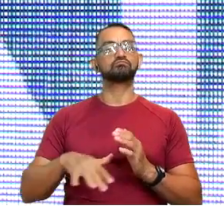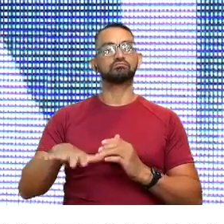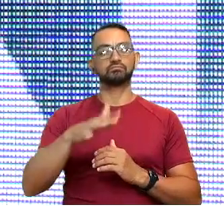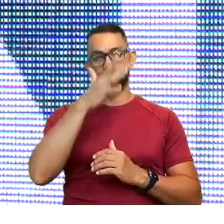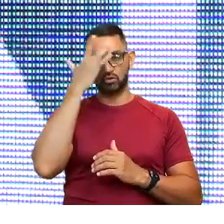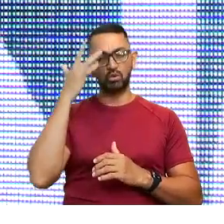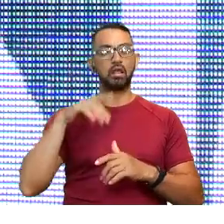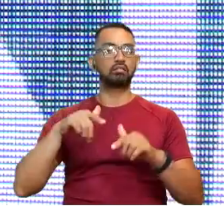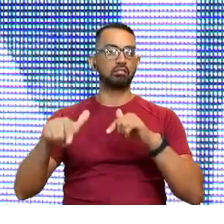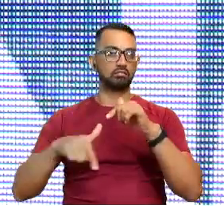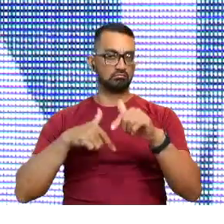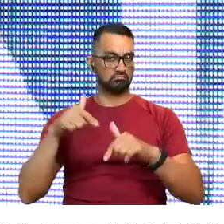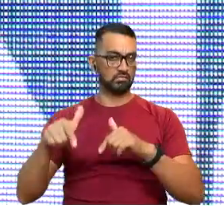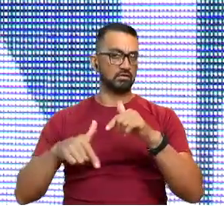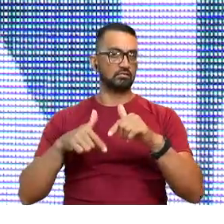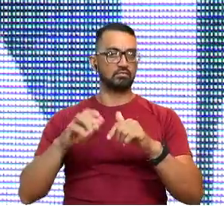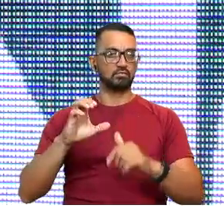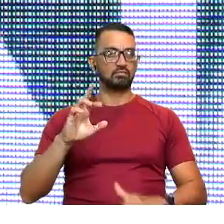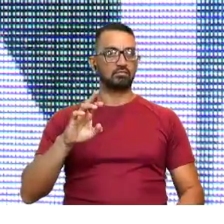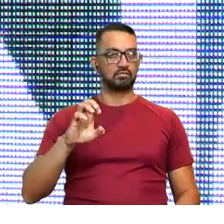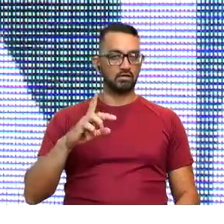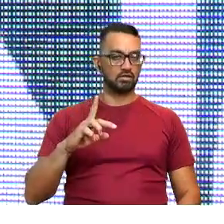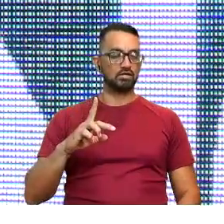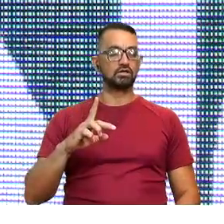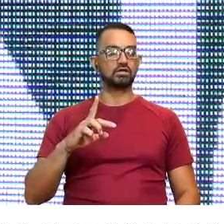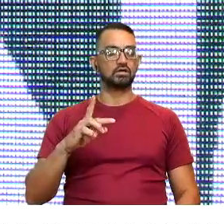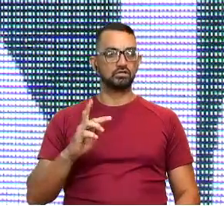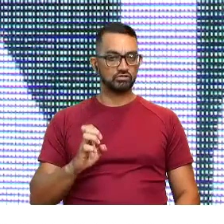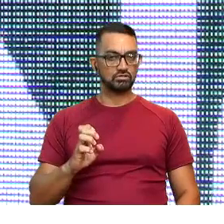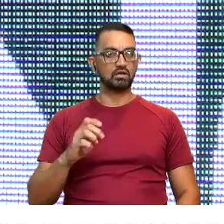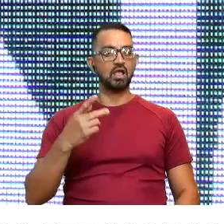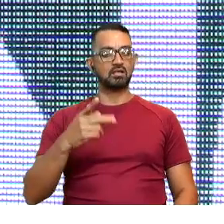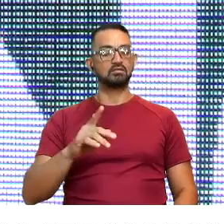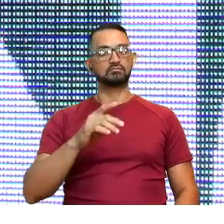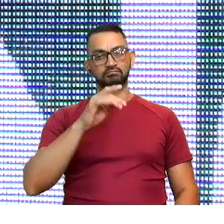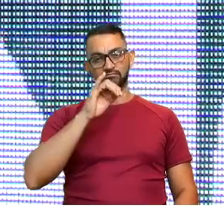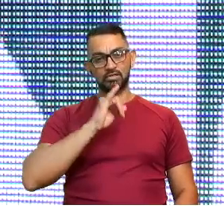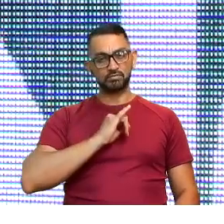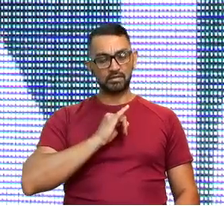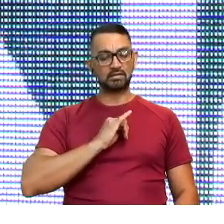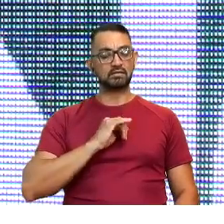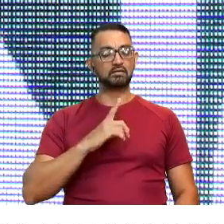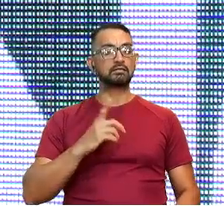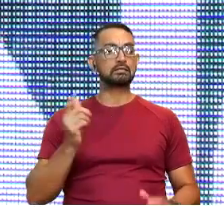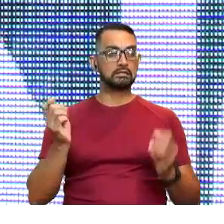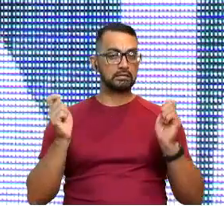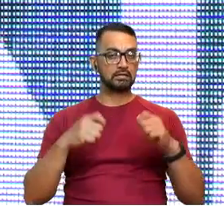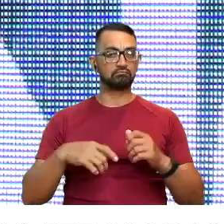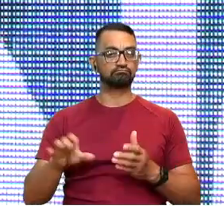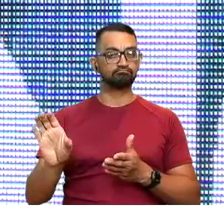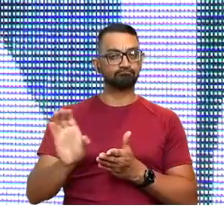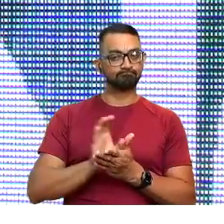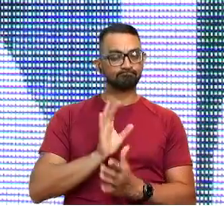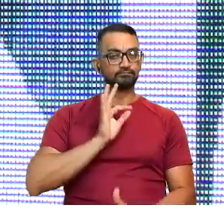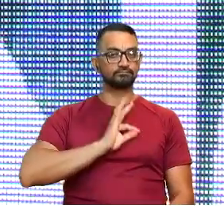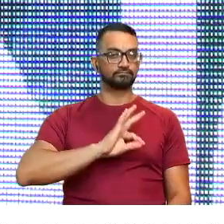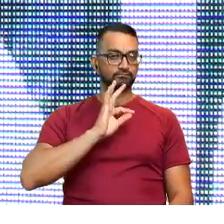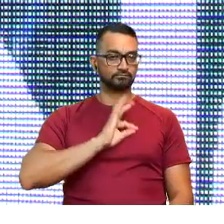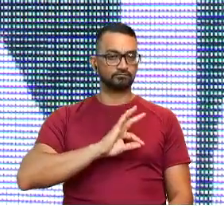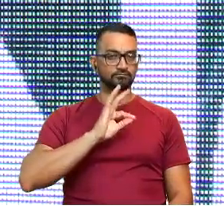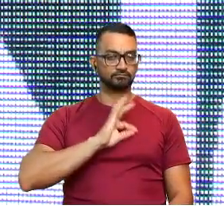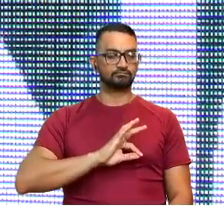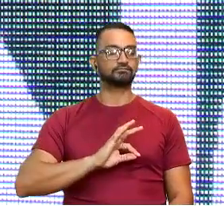dessas creches né que trabalham duro aí fazer um trabalho bonito na educação do município possam receber afinal de contas o